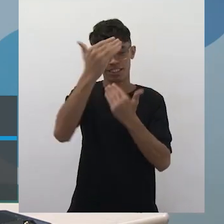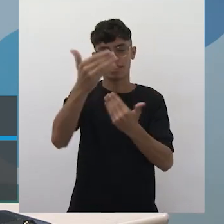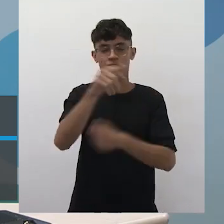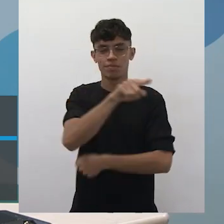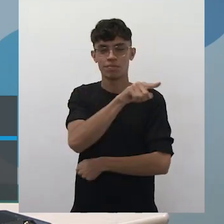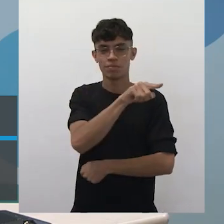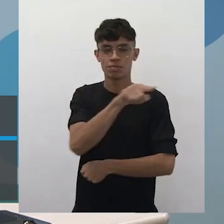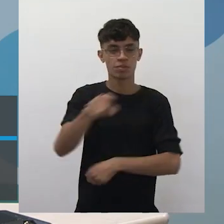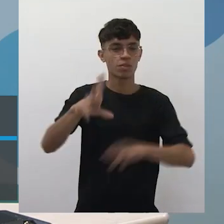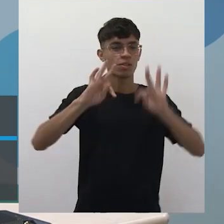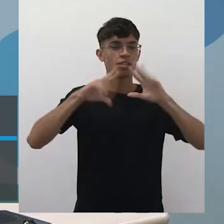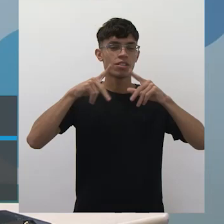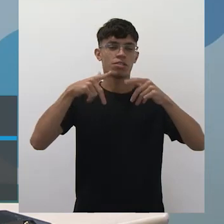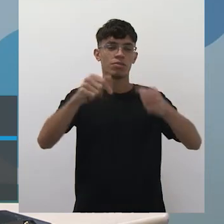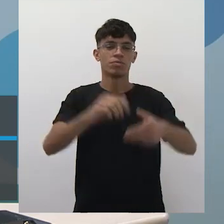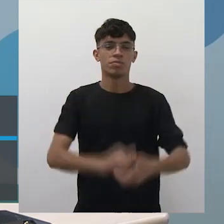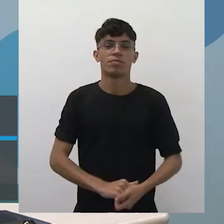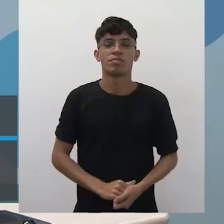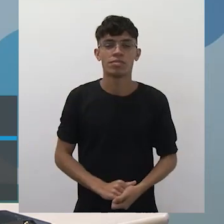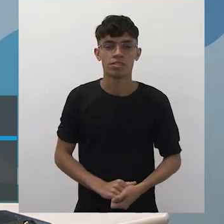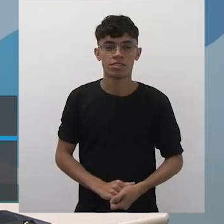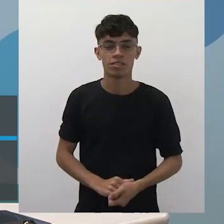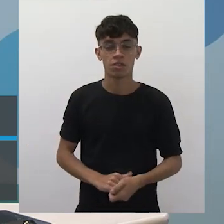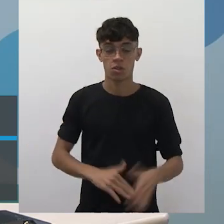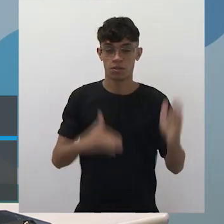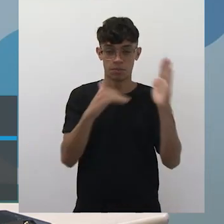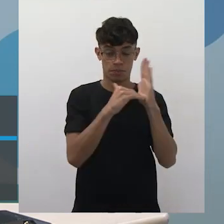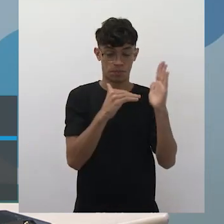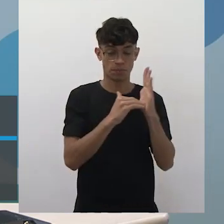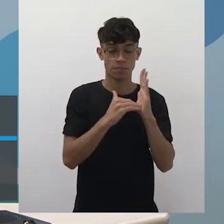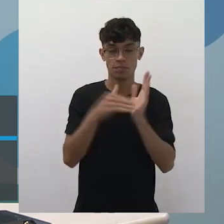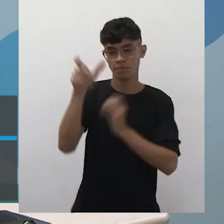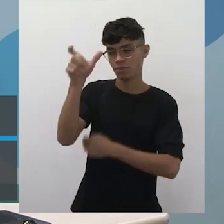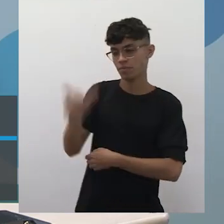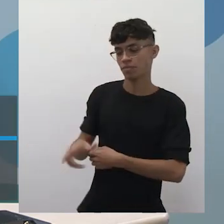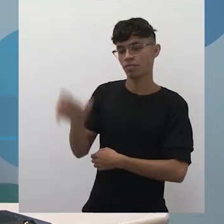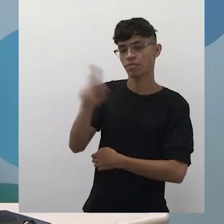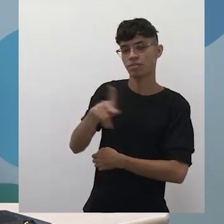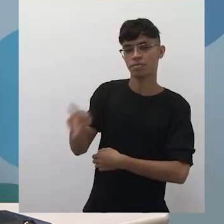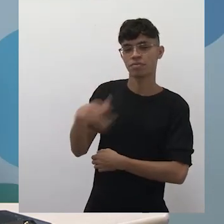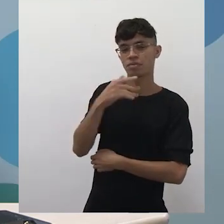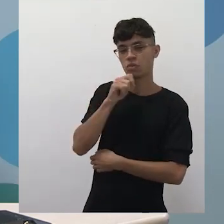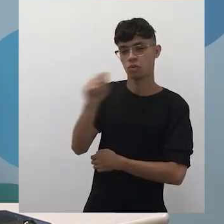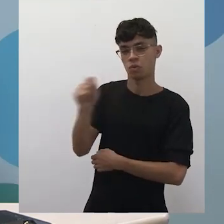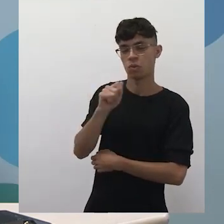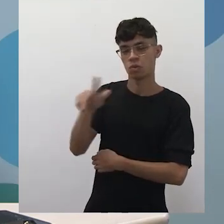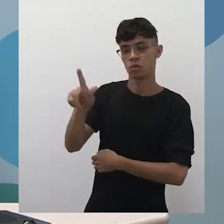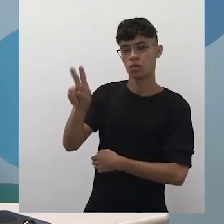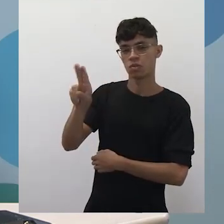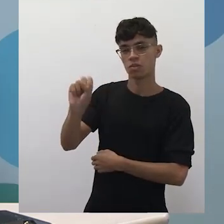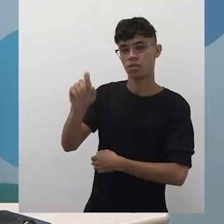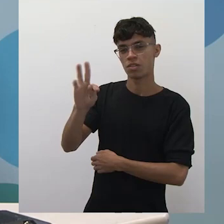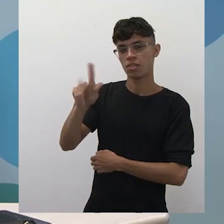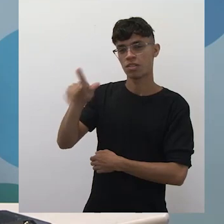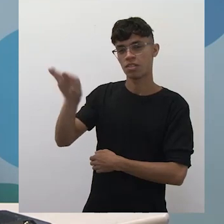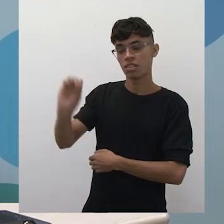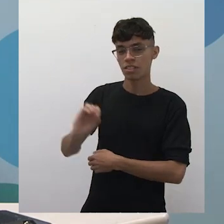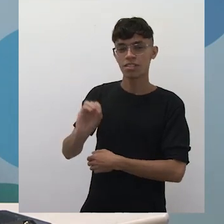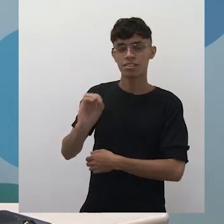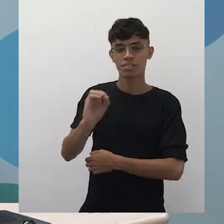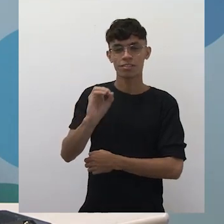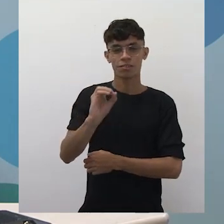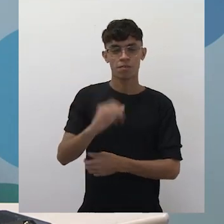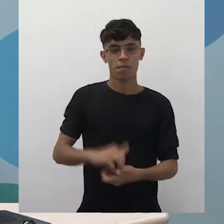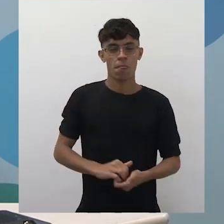coração a todos e todas. Vamos agora ao último trecho do professor, da entrevista do professor Gustavo, que vai fazer um